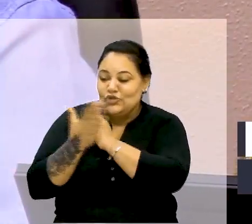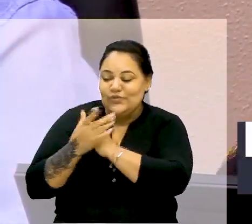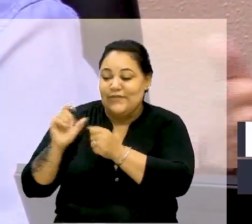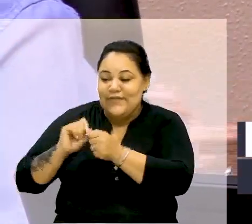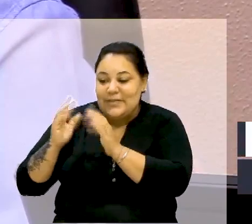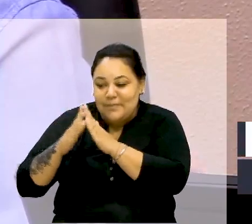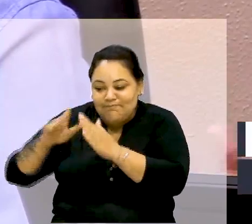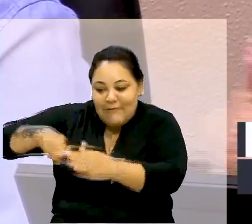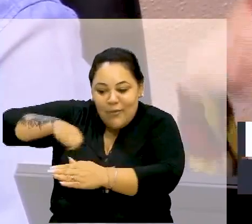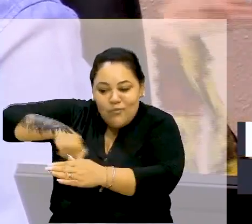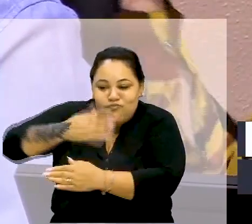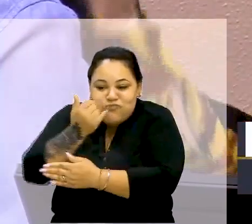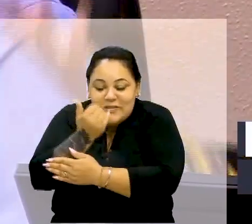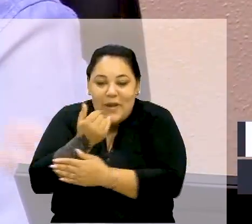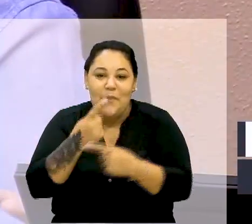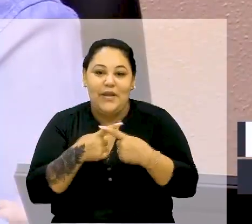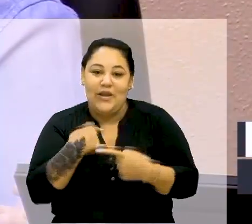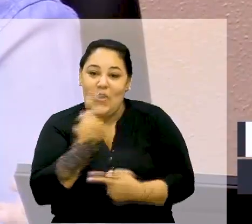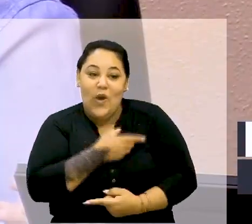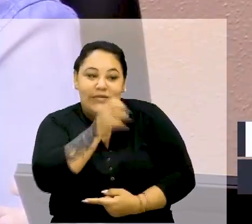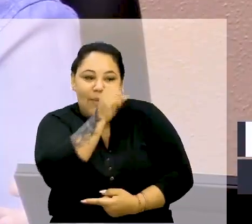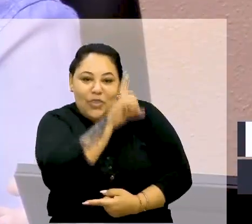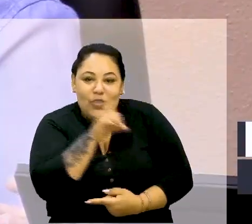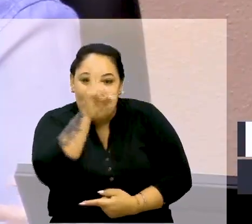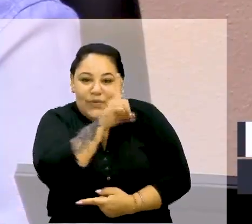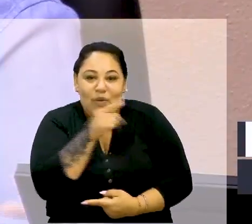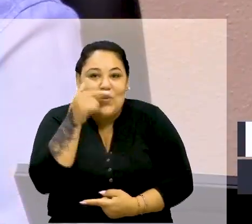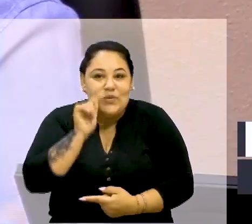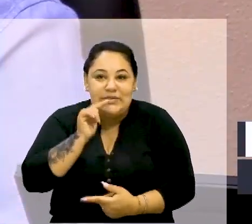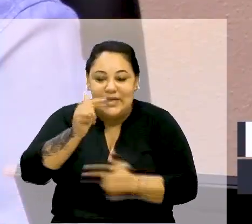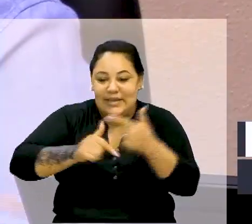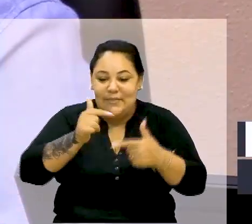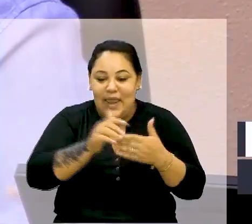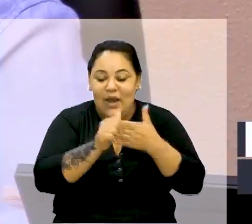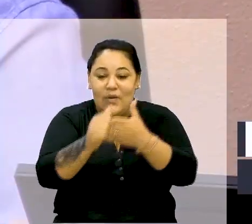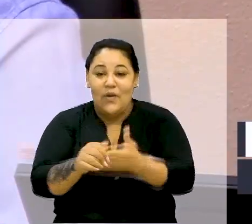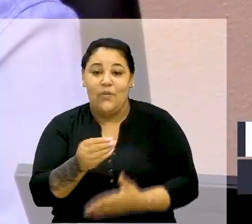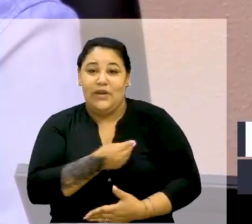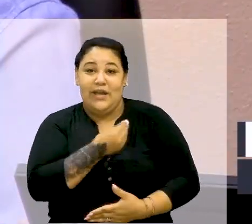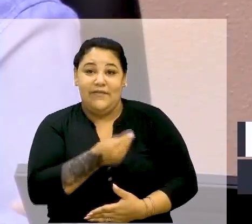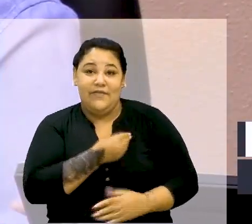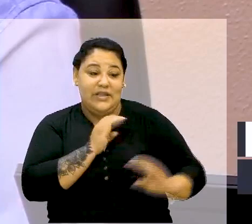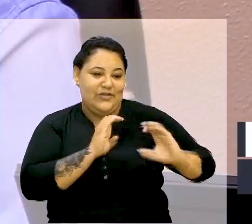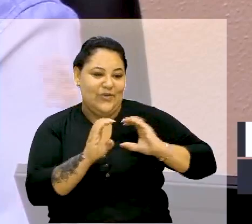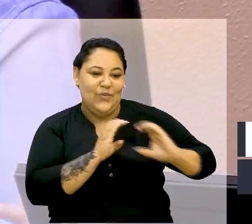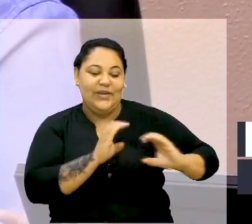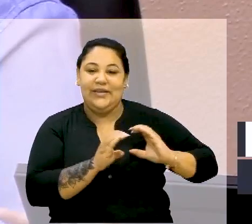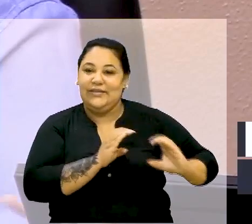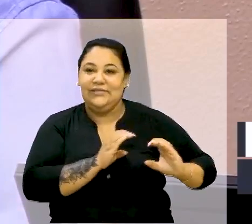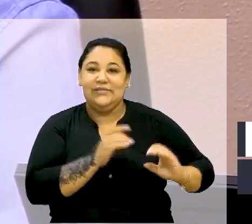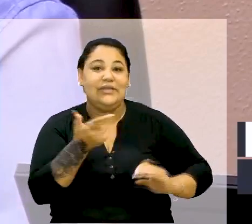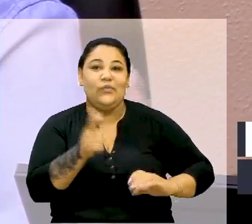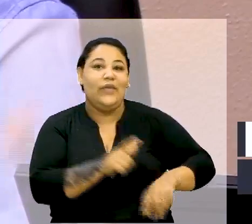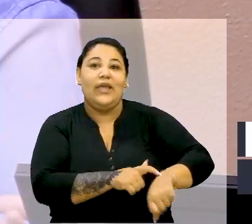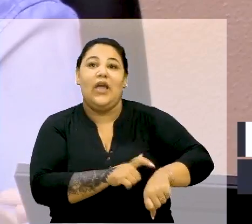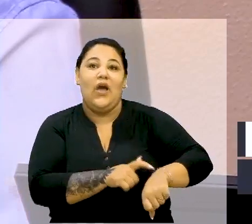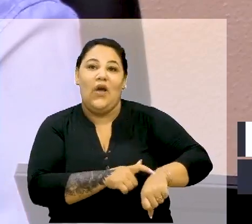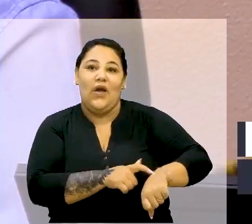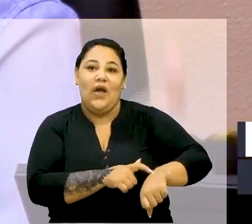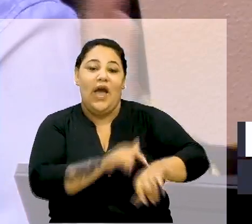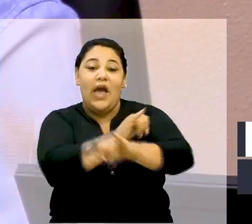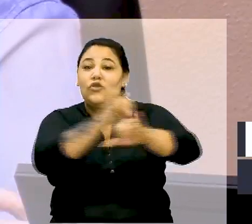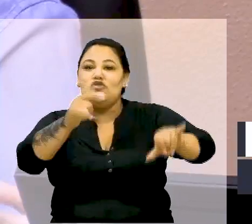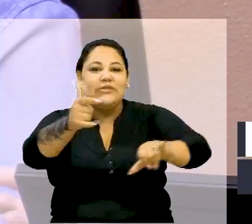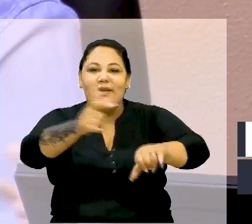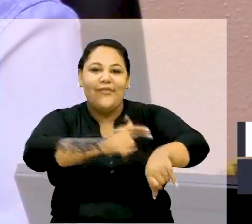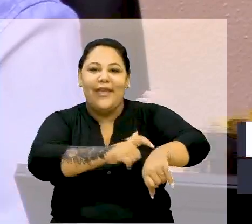para que a gente, no final de semana, esteja nas redações, porque vida de comunicador é essa, não tem hora. A notícia não tem